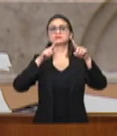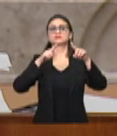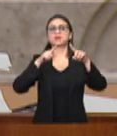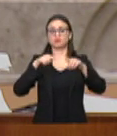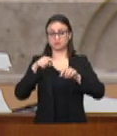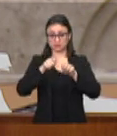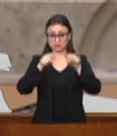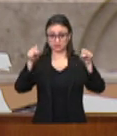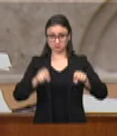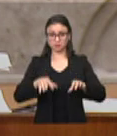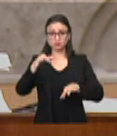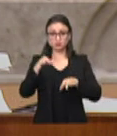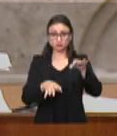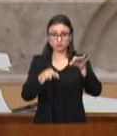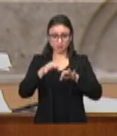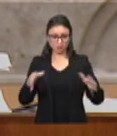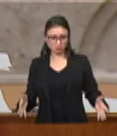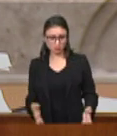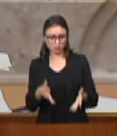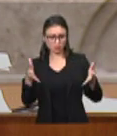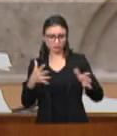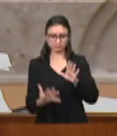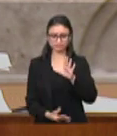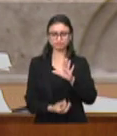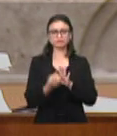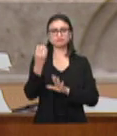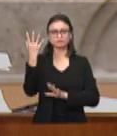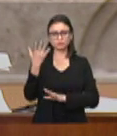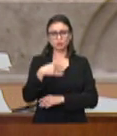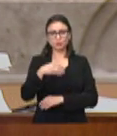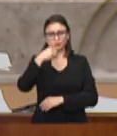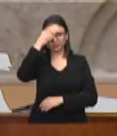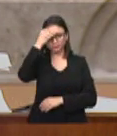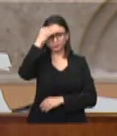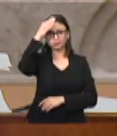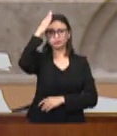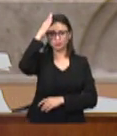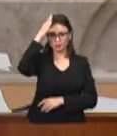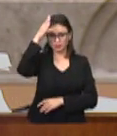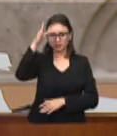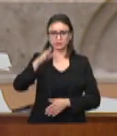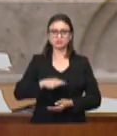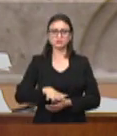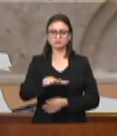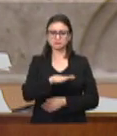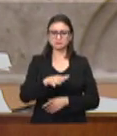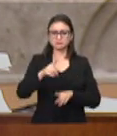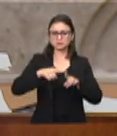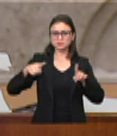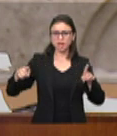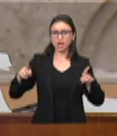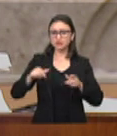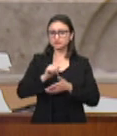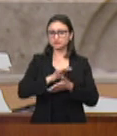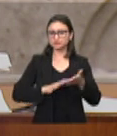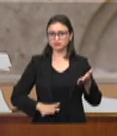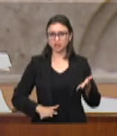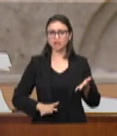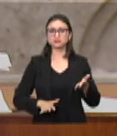nosso sistema de justiça, promovendo a produção de conhecimento factual e estatístico sobre as